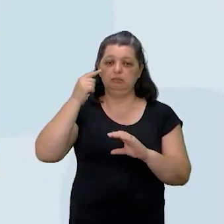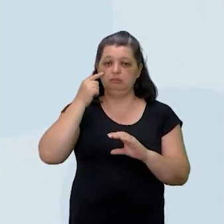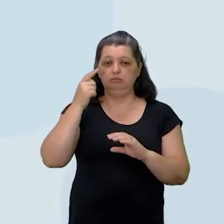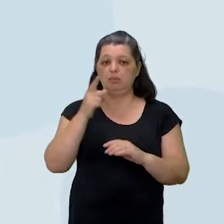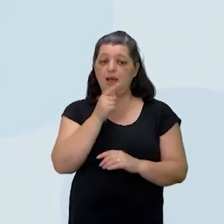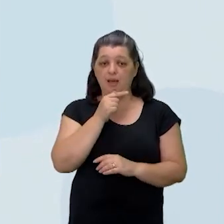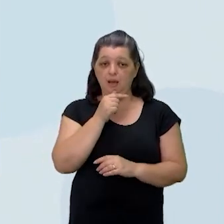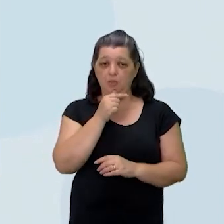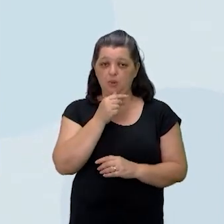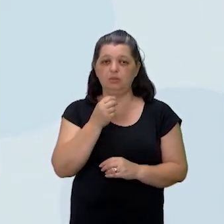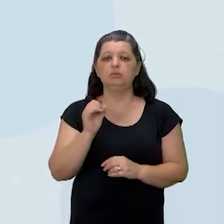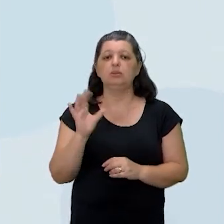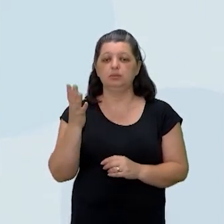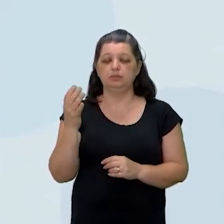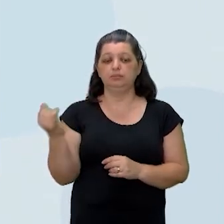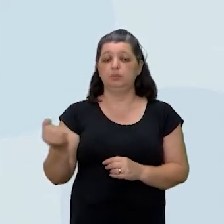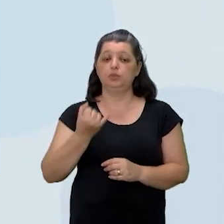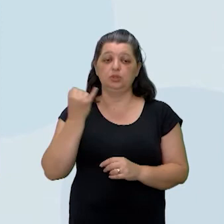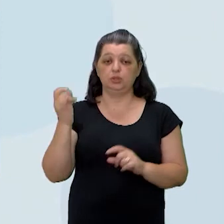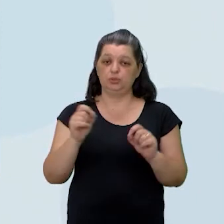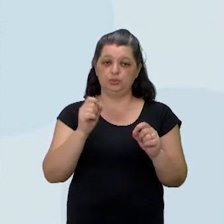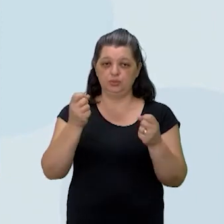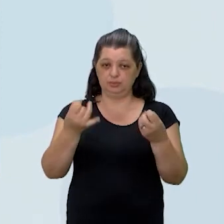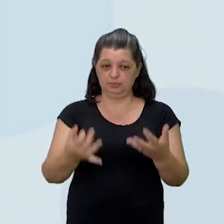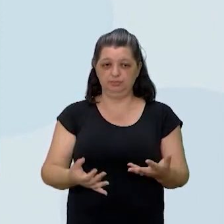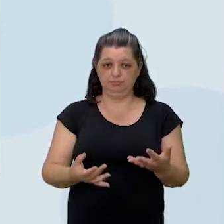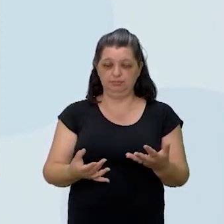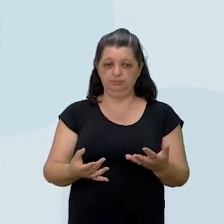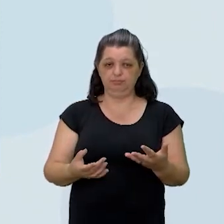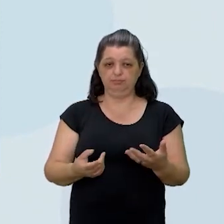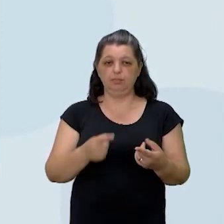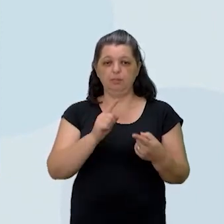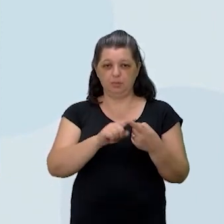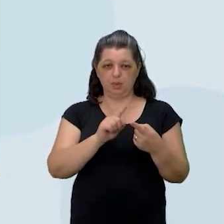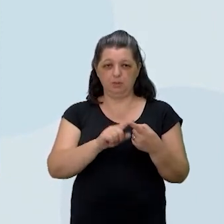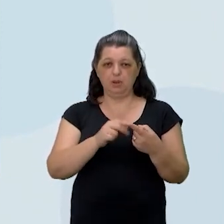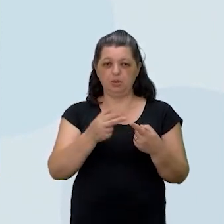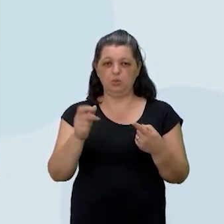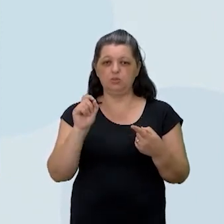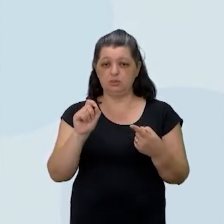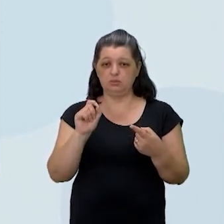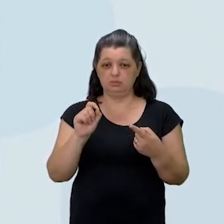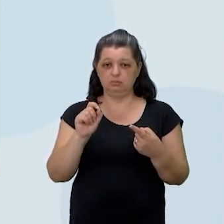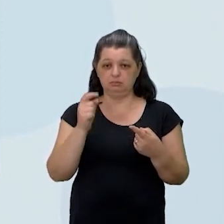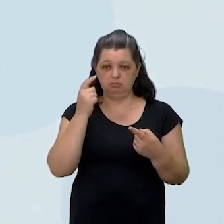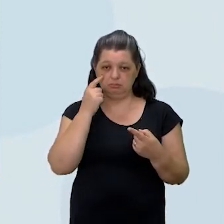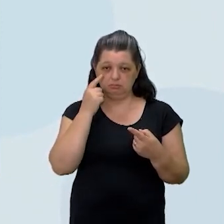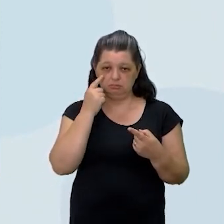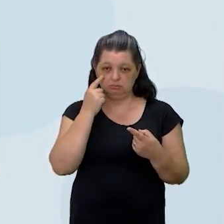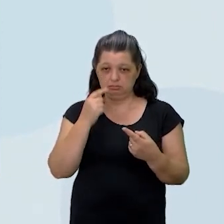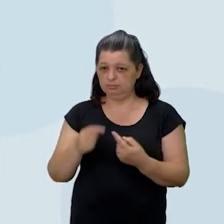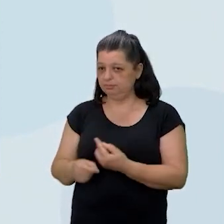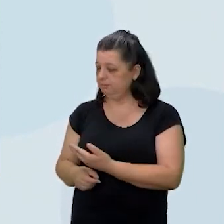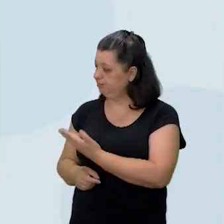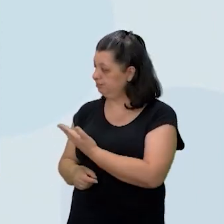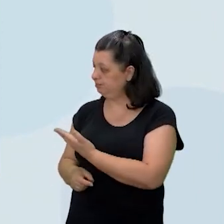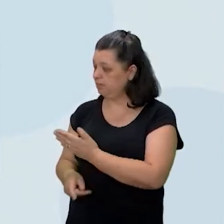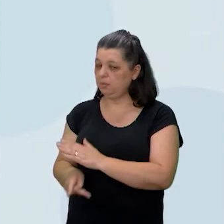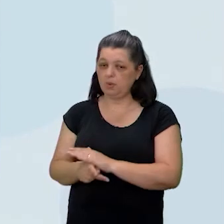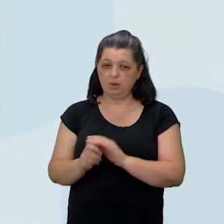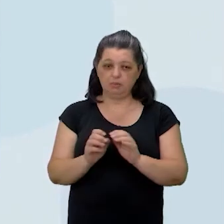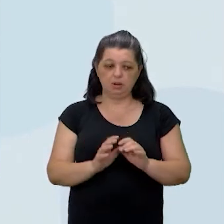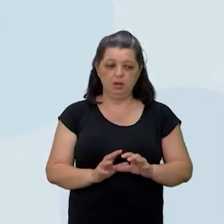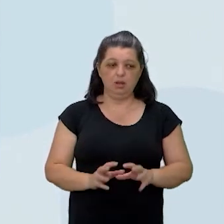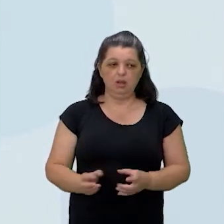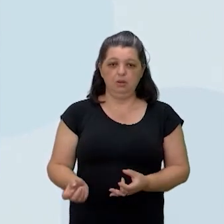então, a gente ressaltar? Primeira coisa, tá aqui, né, gente? Olha, na evaporação. Então,